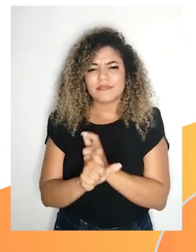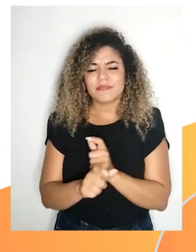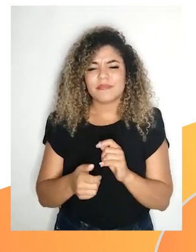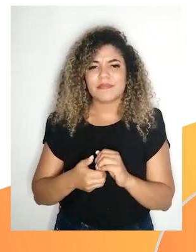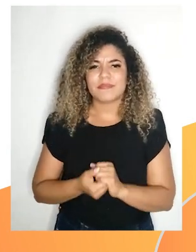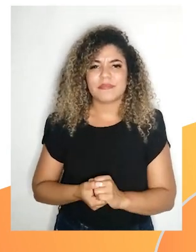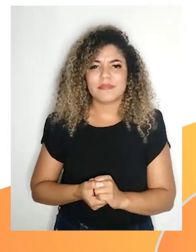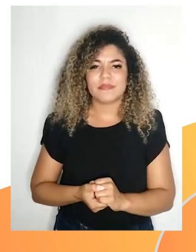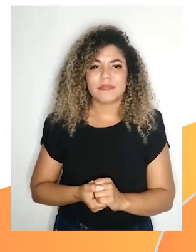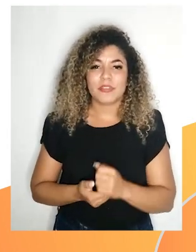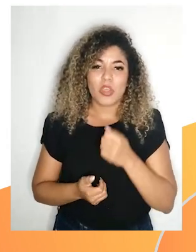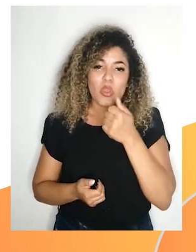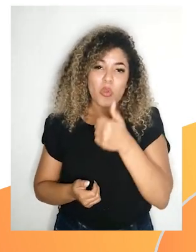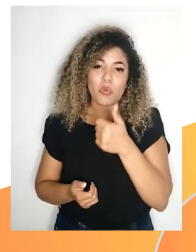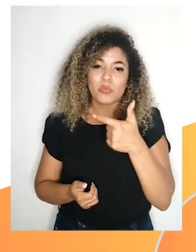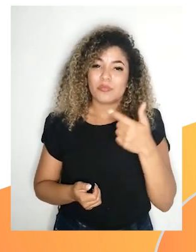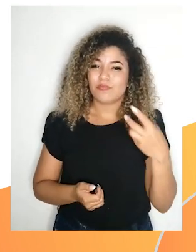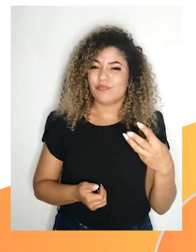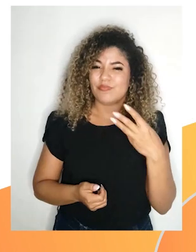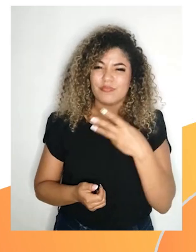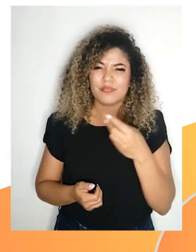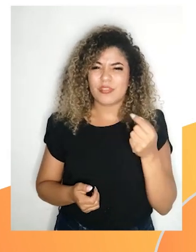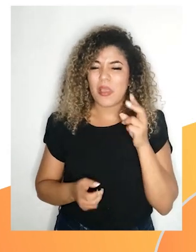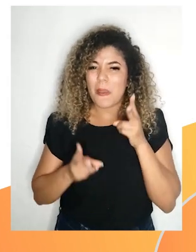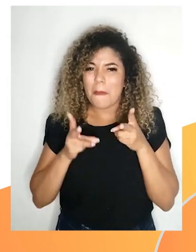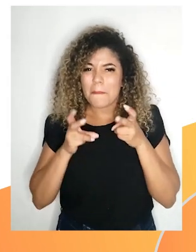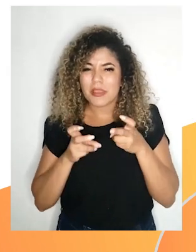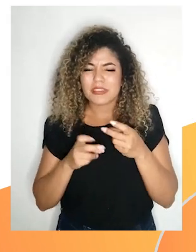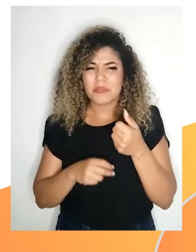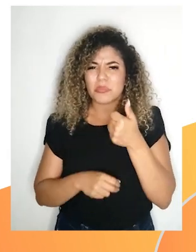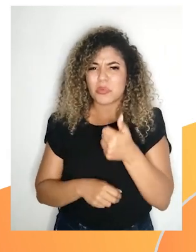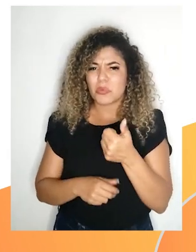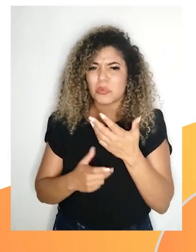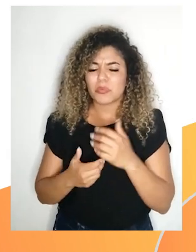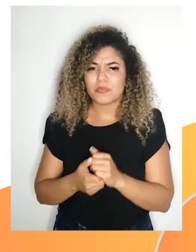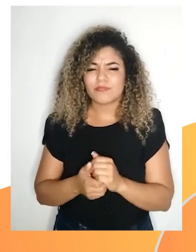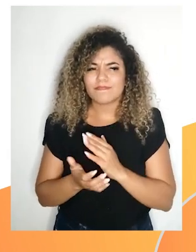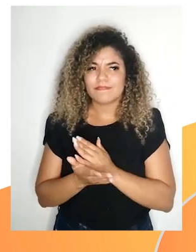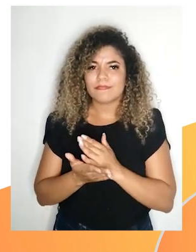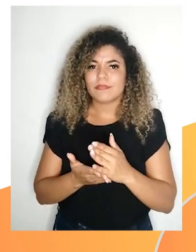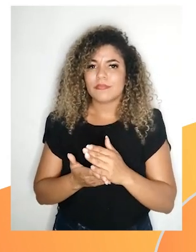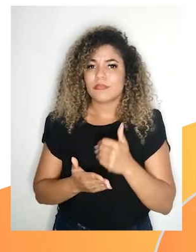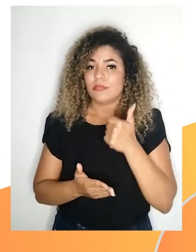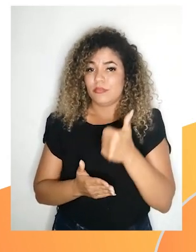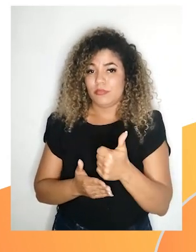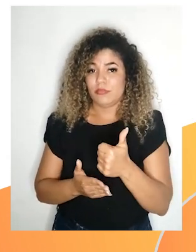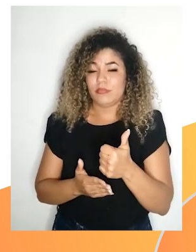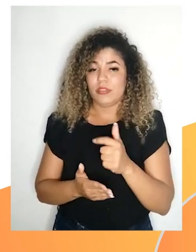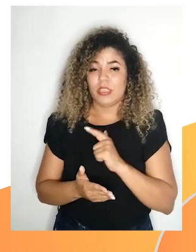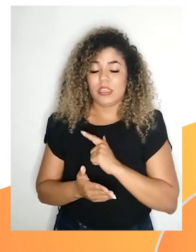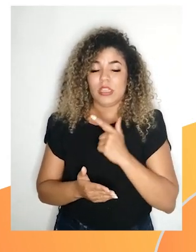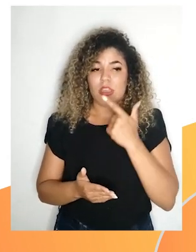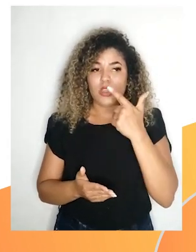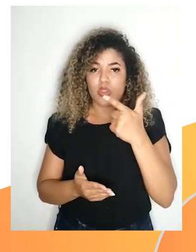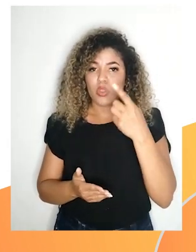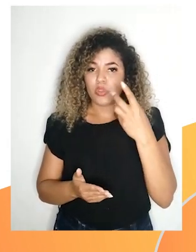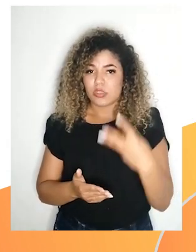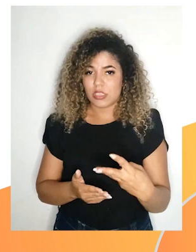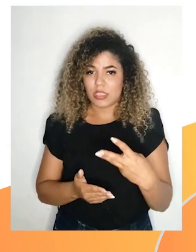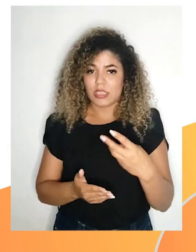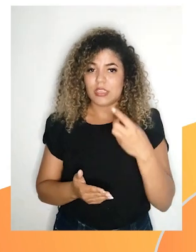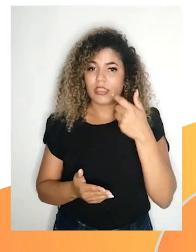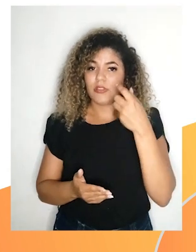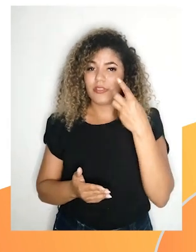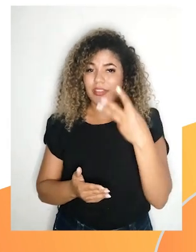número 1, 2, 3, 3, 2, 1. Observe que para o número 1, começando com o número 1, eu tenho 2, 3 e tenho